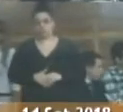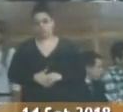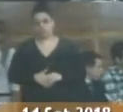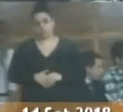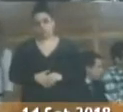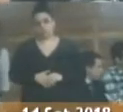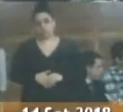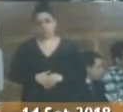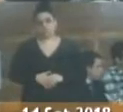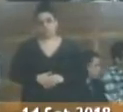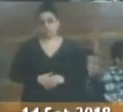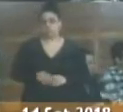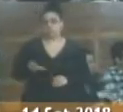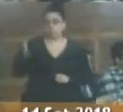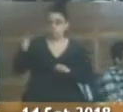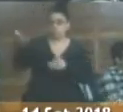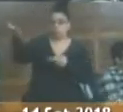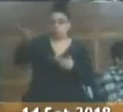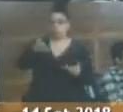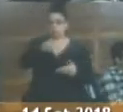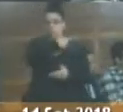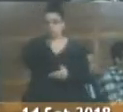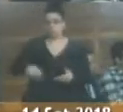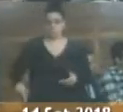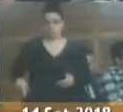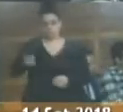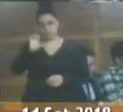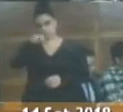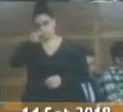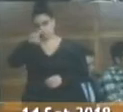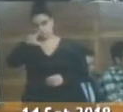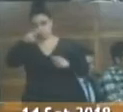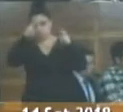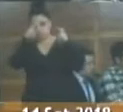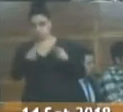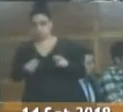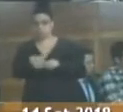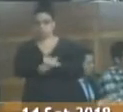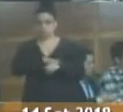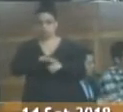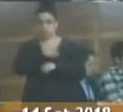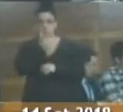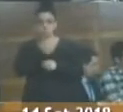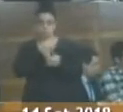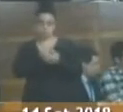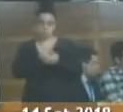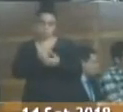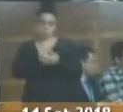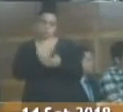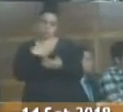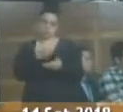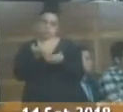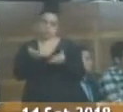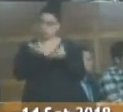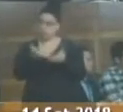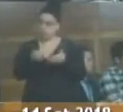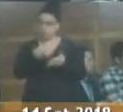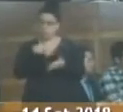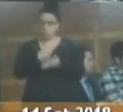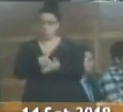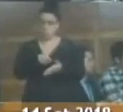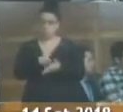conversar, chamar a presidência, né, bem claro, bem transparente, para que a gente possa cobrar. Nosso papel aqui é de cobrar.